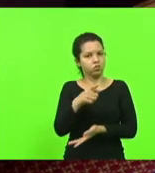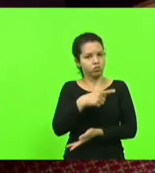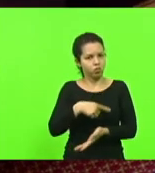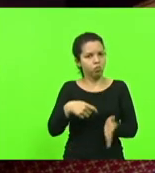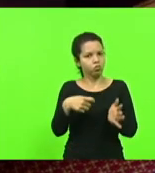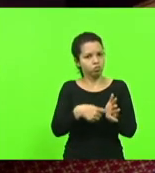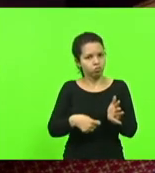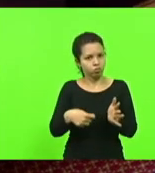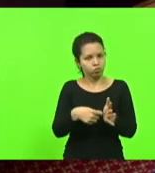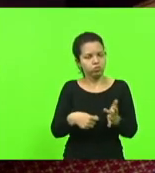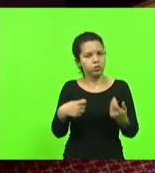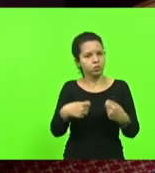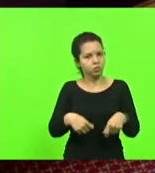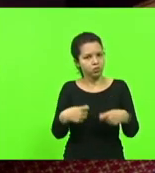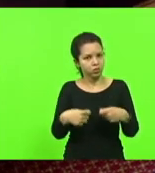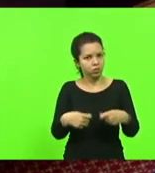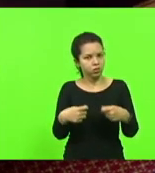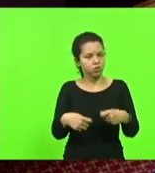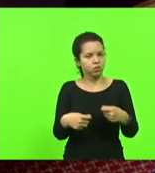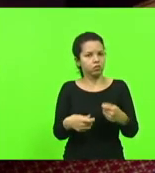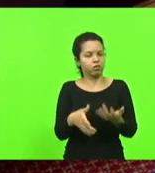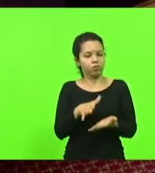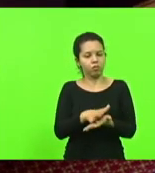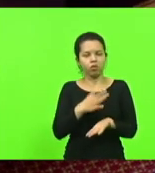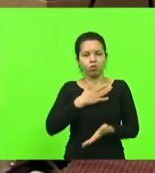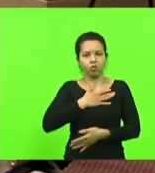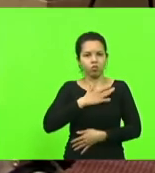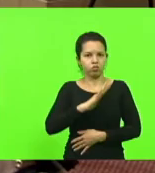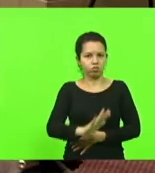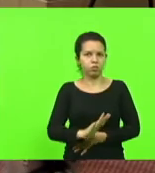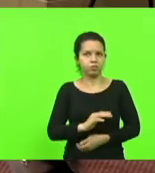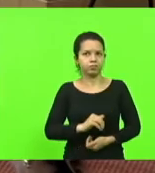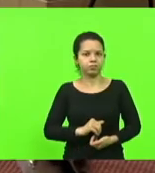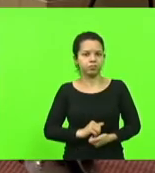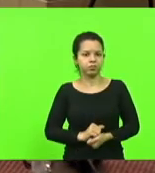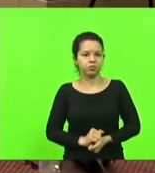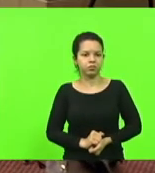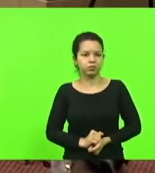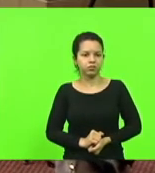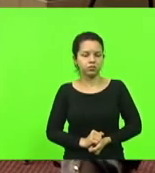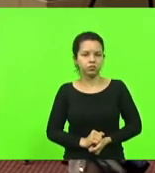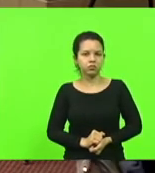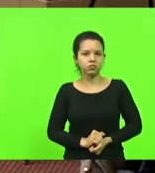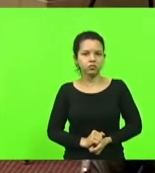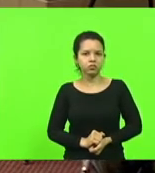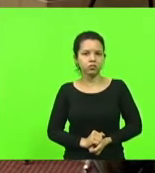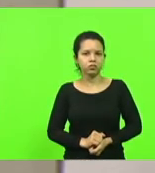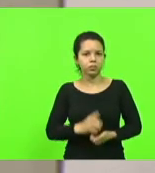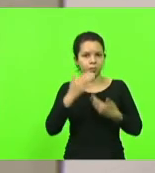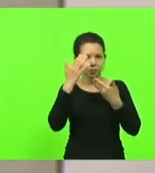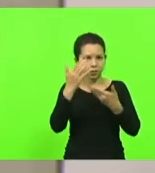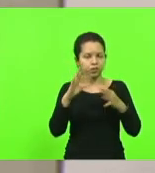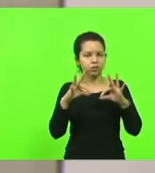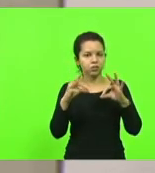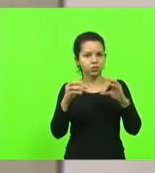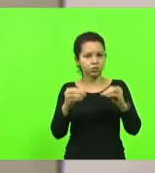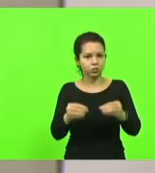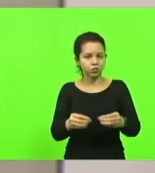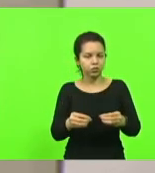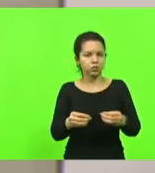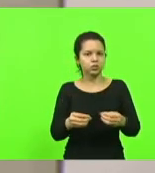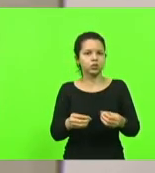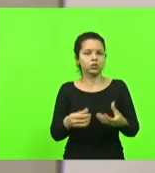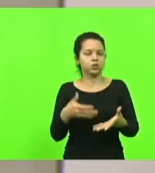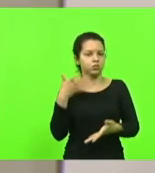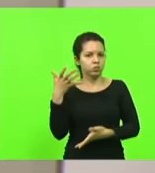sair desse sanduíche aí que não gostei. Obrigado, deputada. Obrigado, obrigado a todos pela consideração. Incorporo com